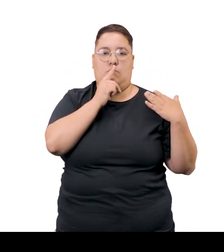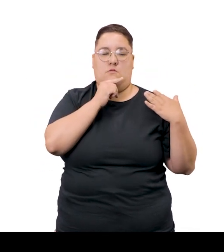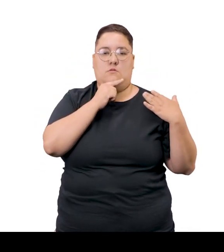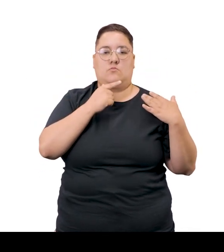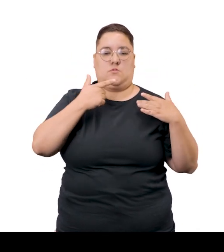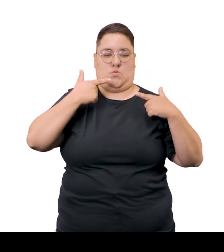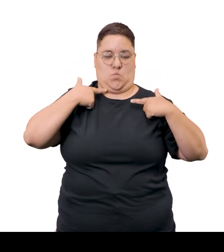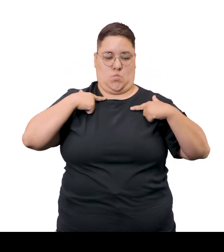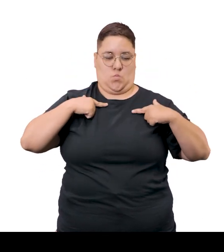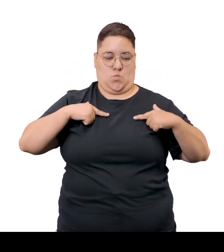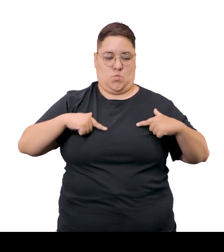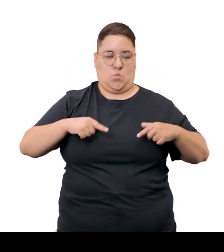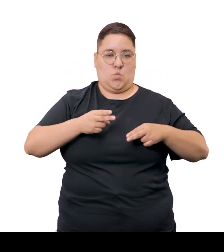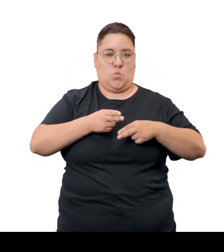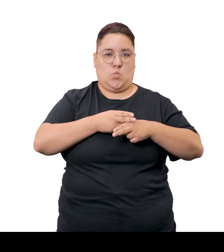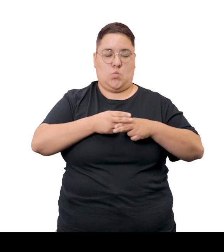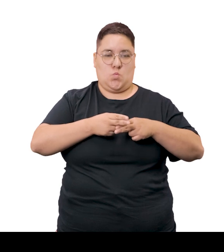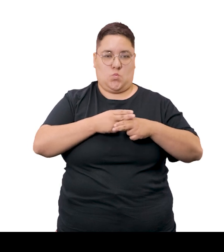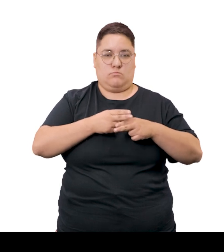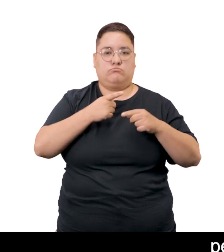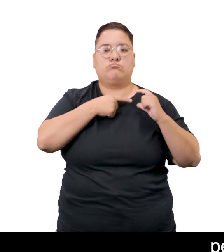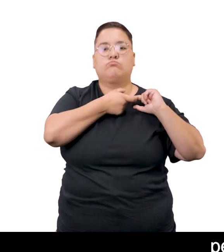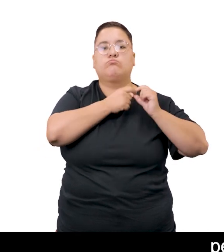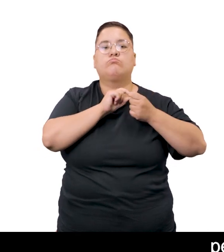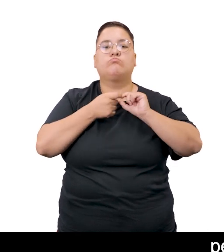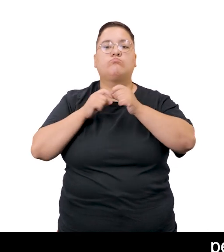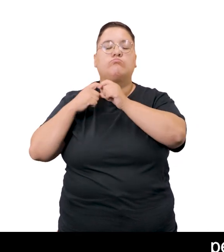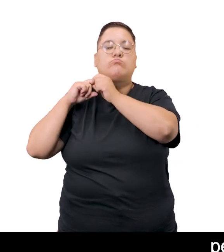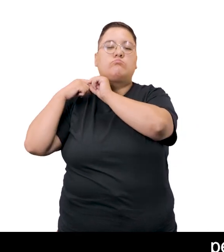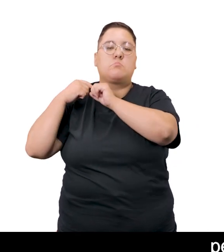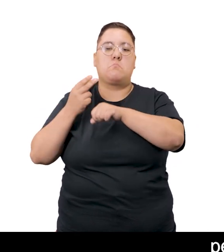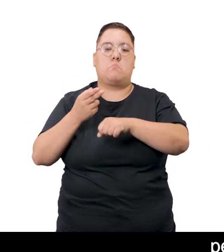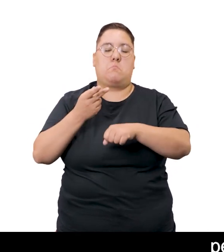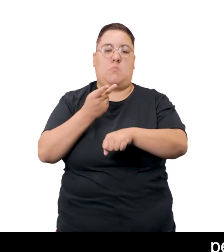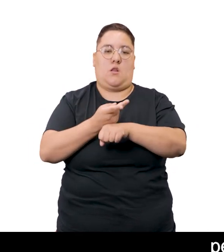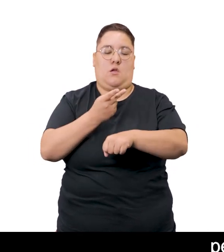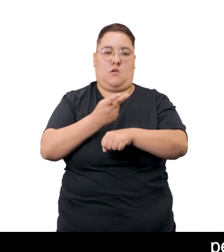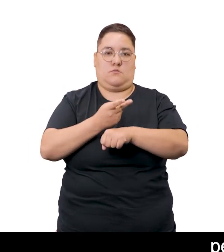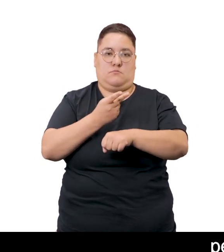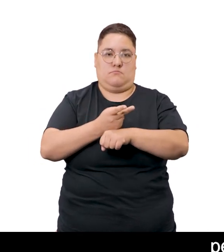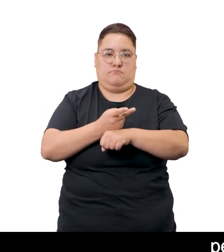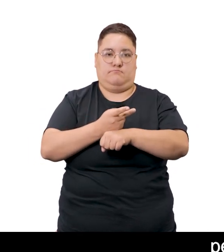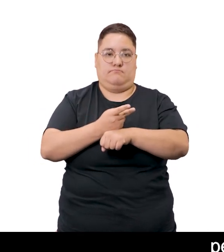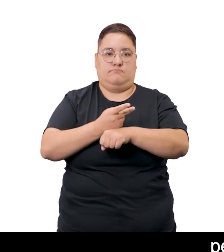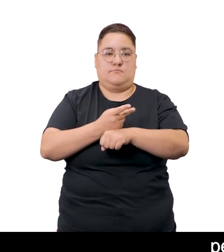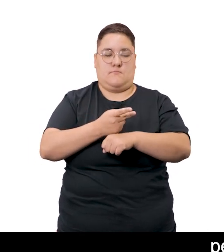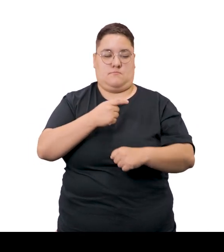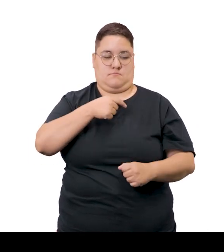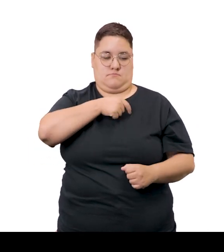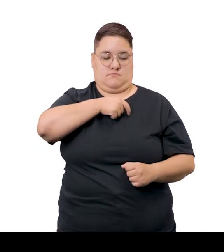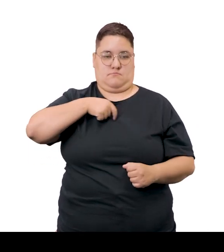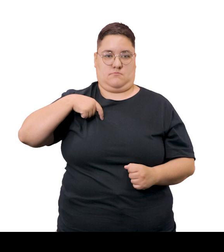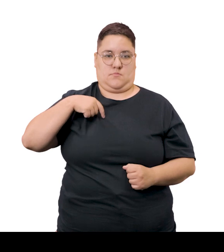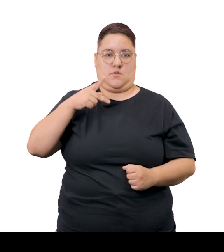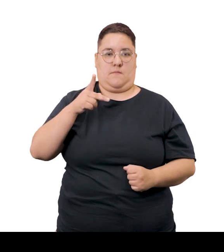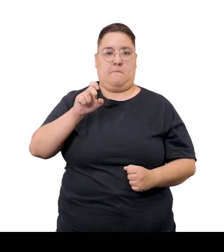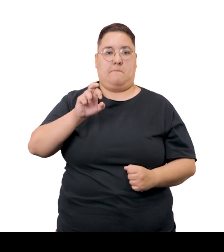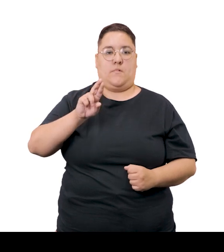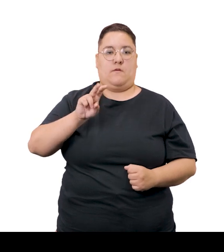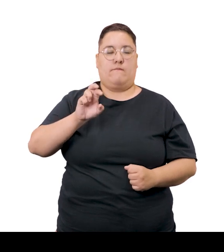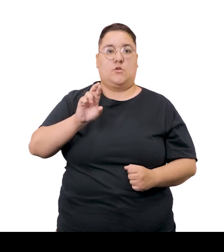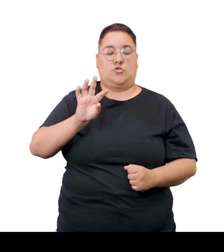nu é interrompido pela corrente de prata, pelas marcas da inscrição Pervert em seu colo, um trecho de